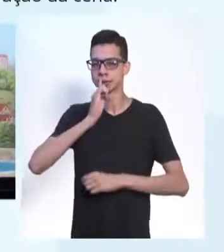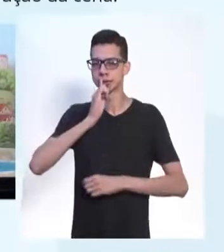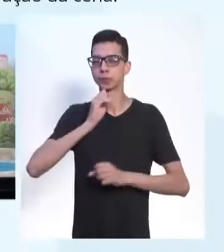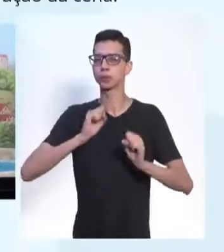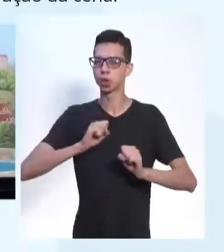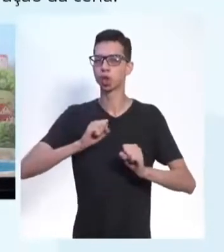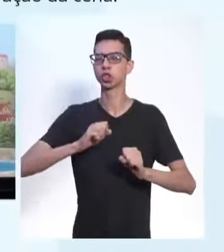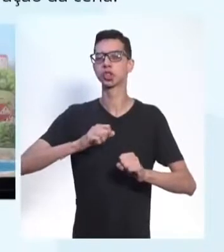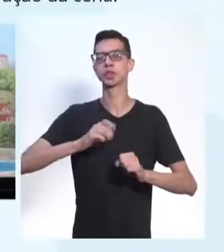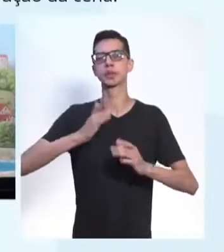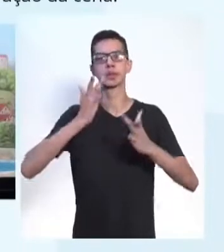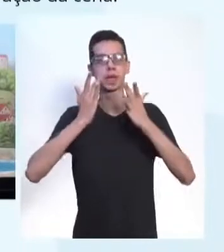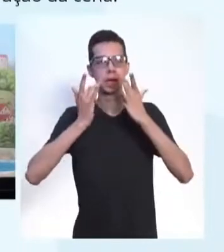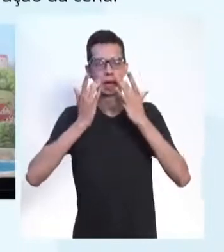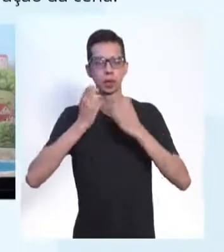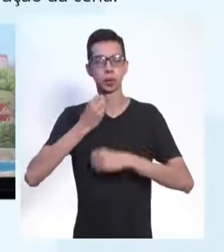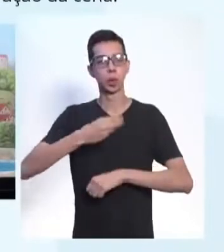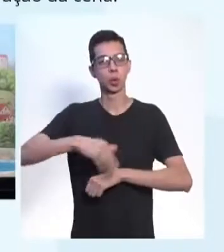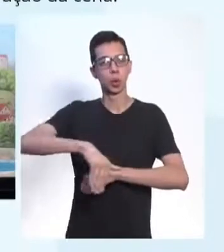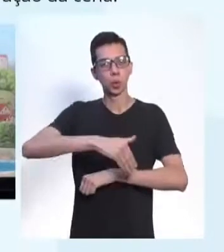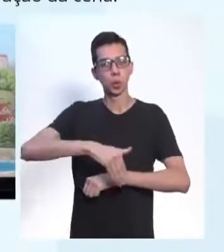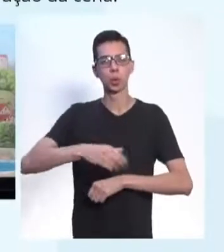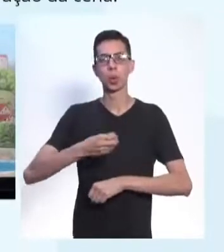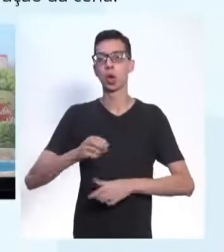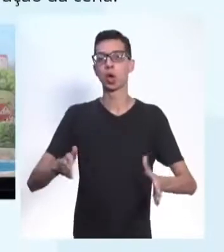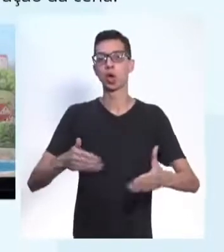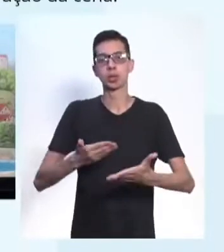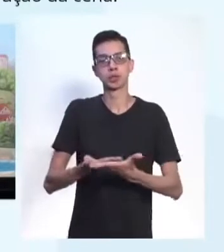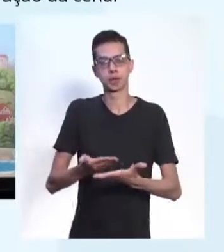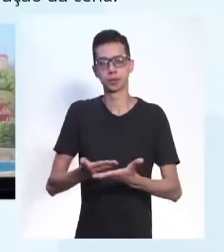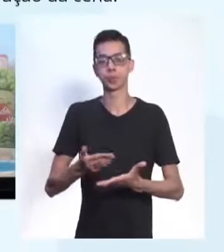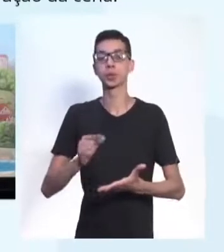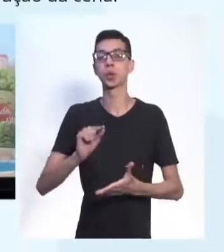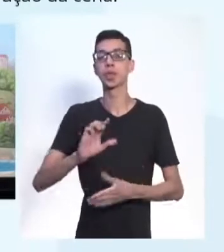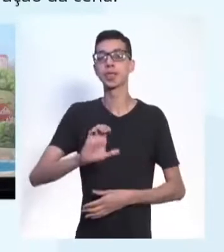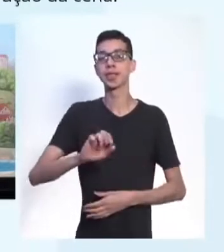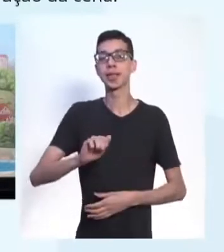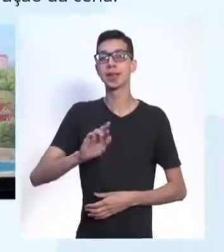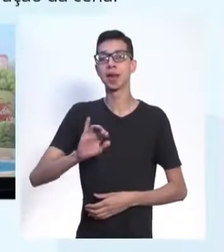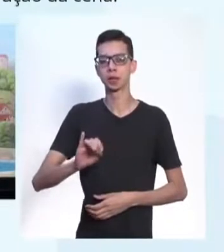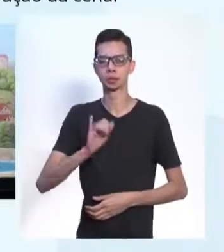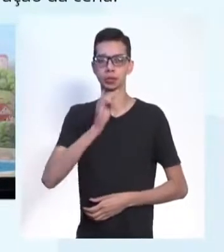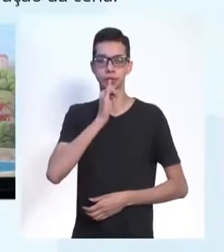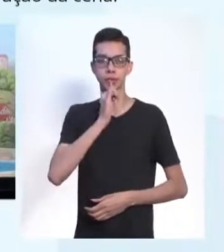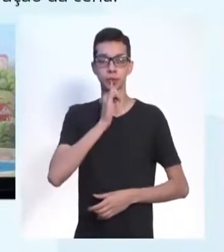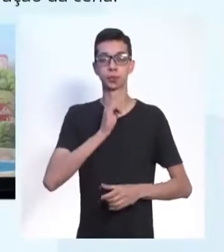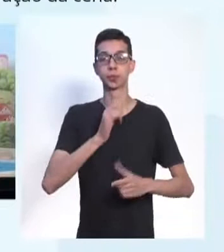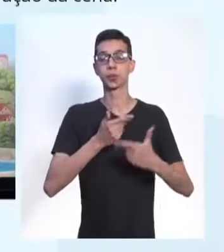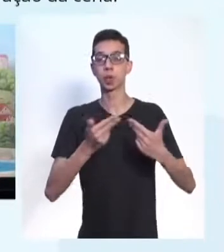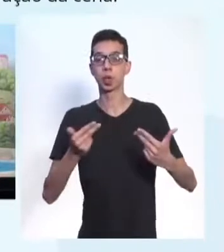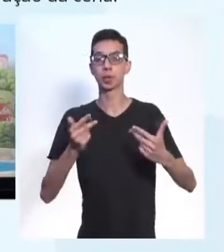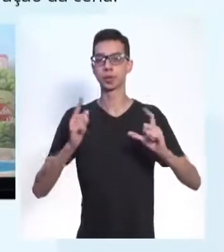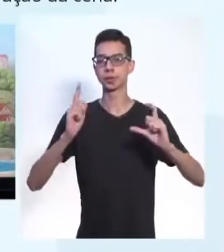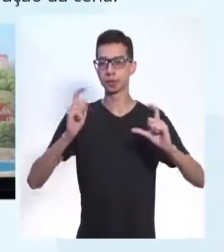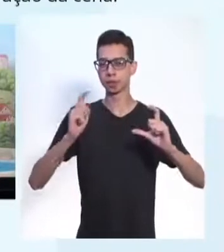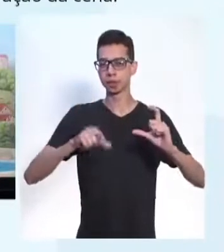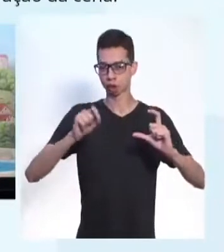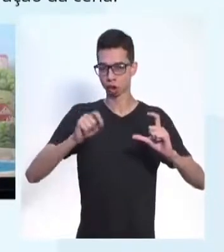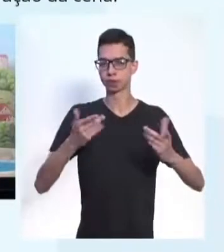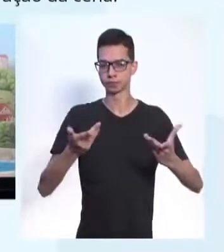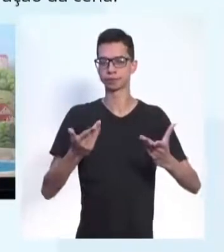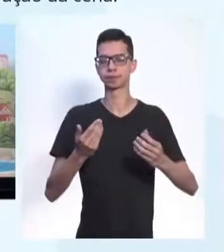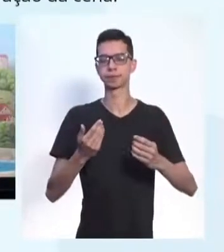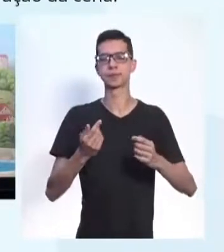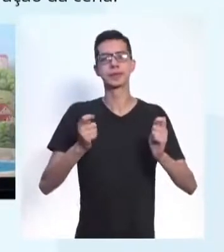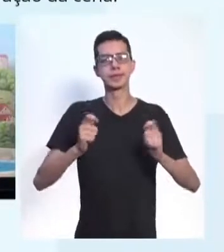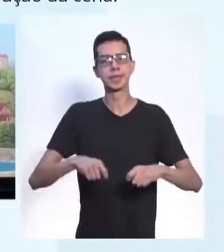nossa sala de aula. O cenário é tudo que colocamos em algum espaço de cena que foi escolhido e que vai colaborar no trabalho de